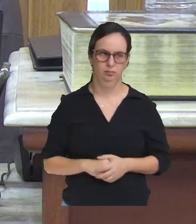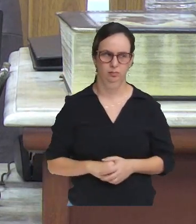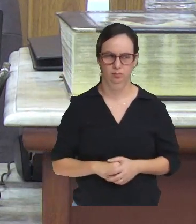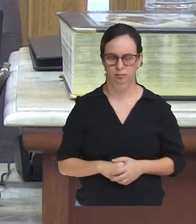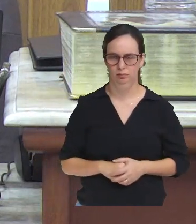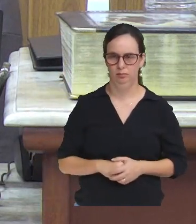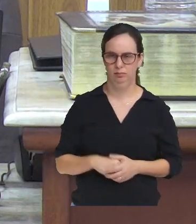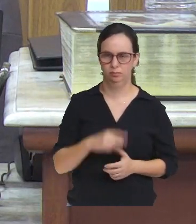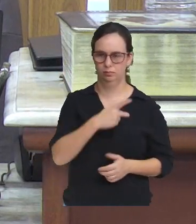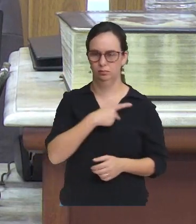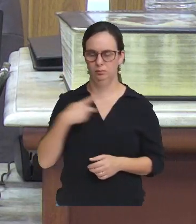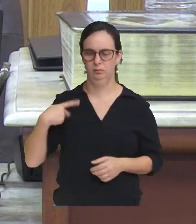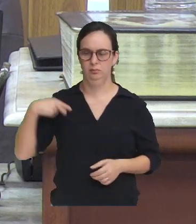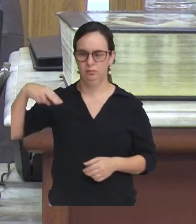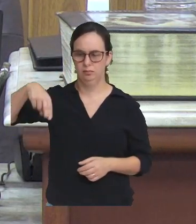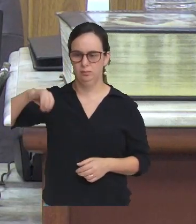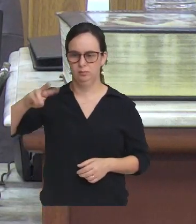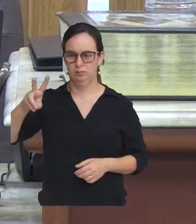Nivaldo dos Santos.